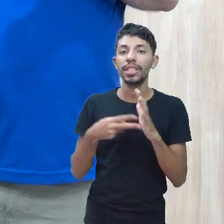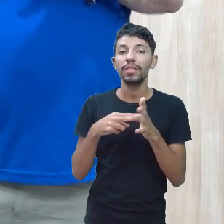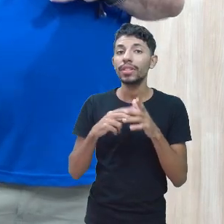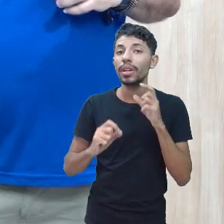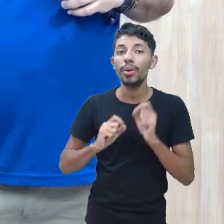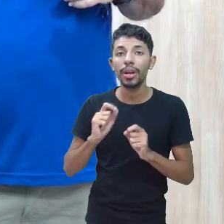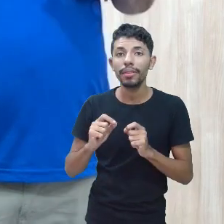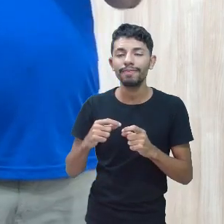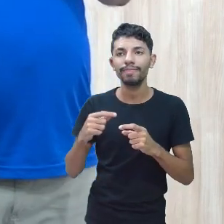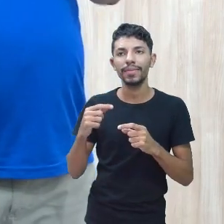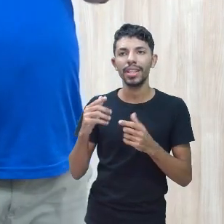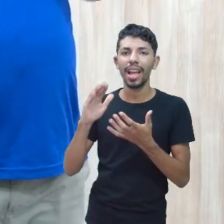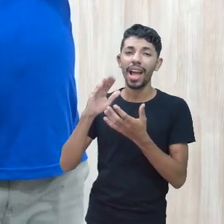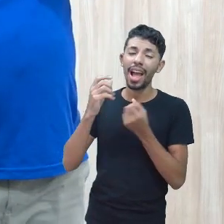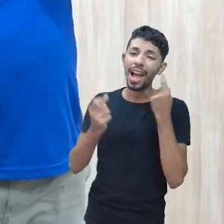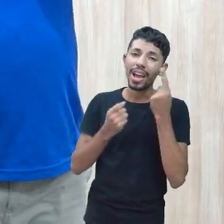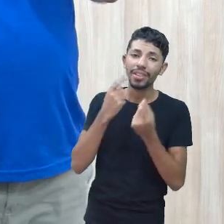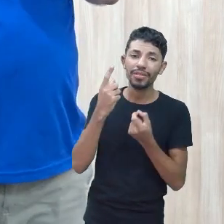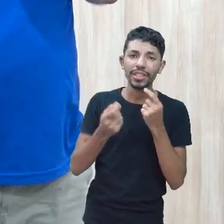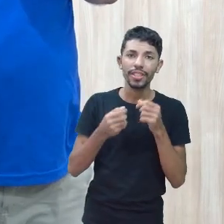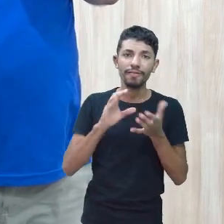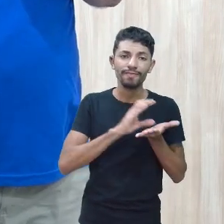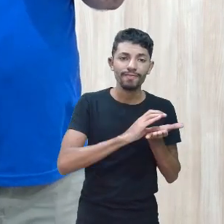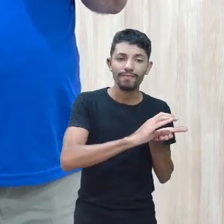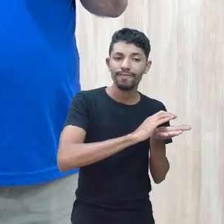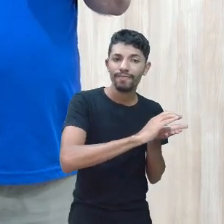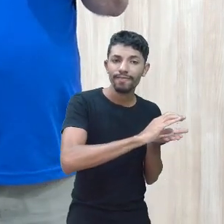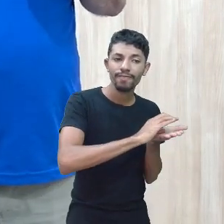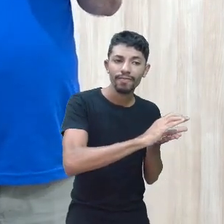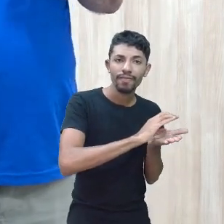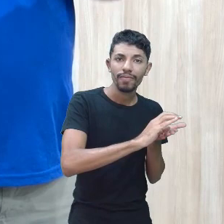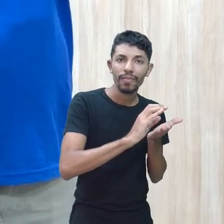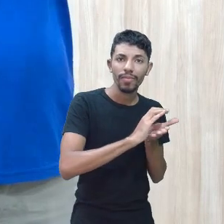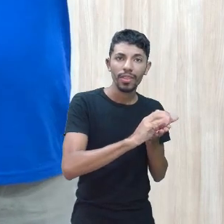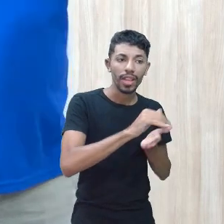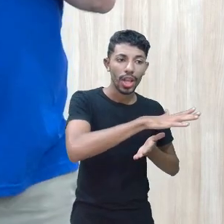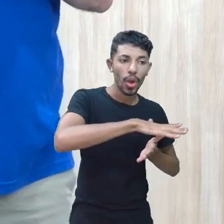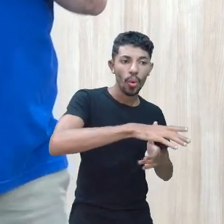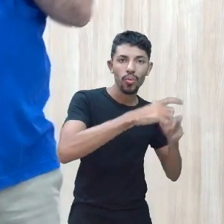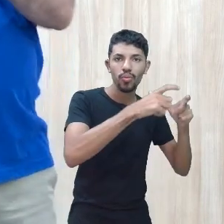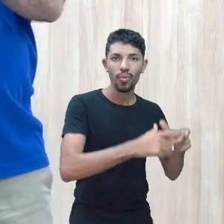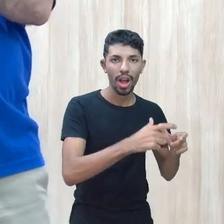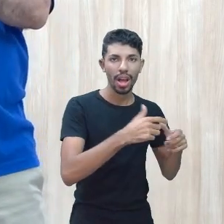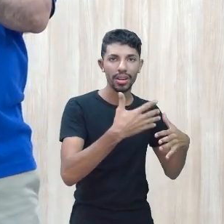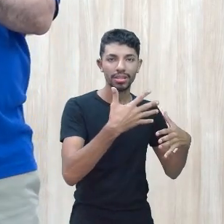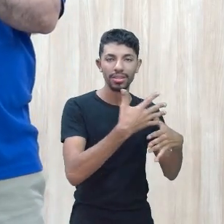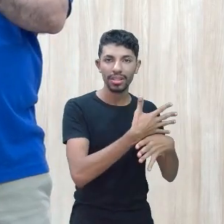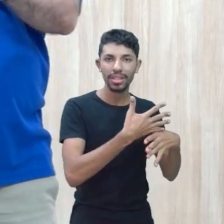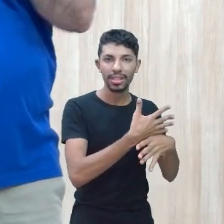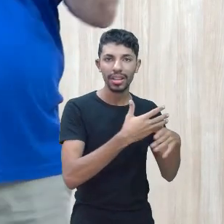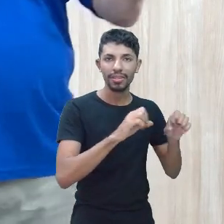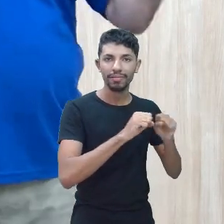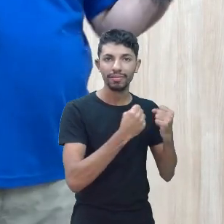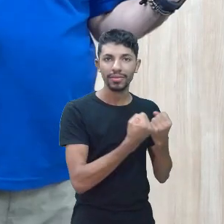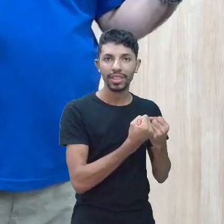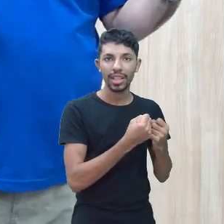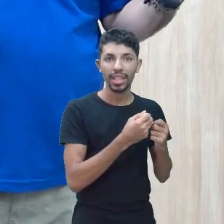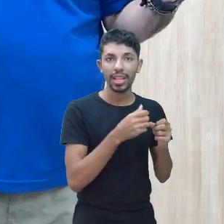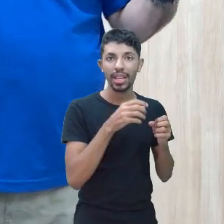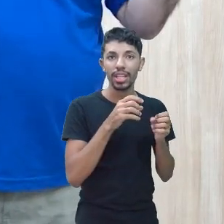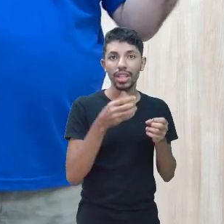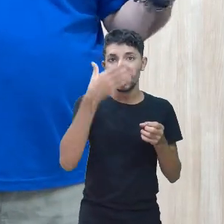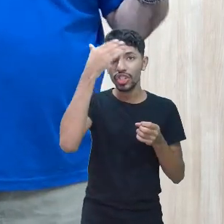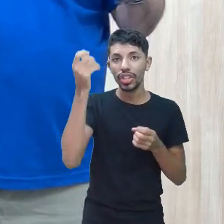vezes, está se investindo demais em uma determinada zona, né, da cidade e deixando de privilegiar